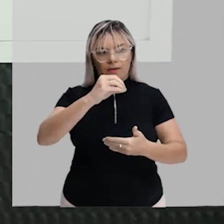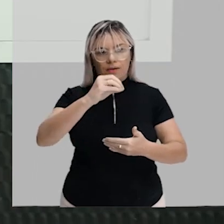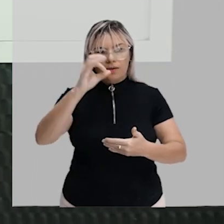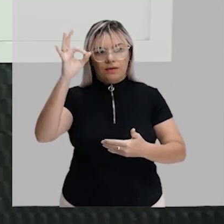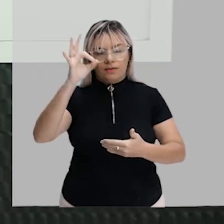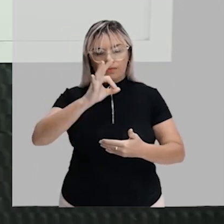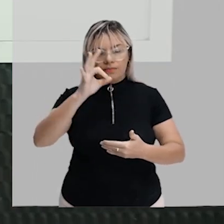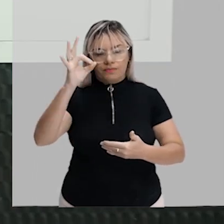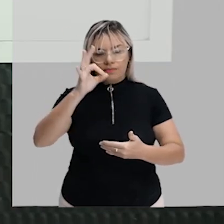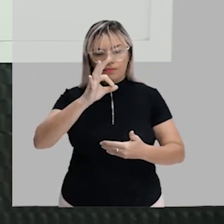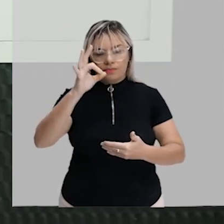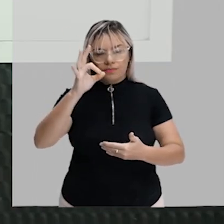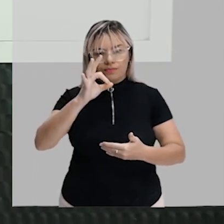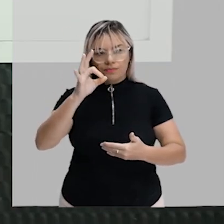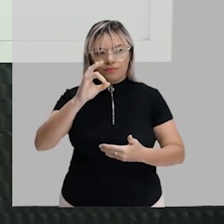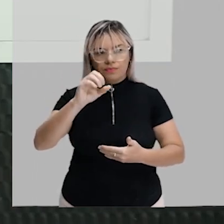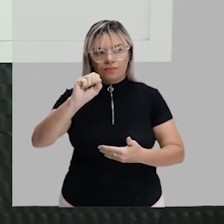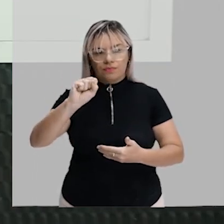40%